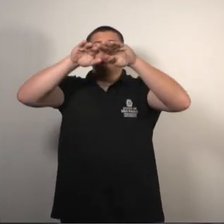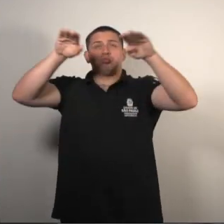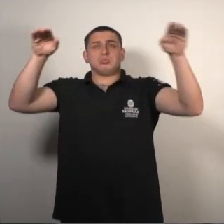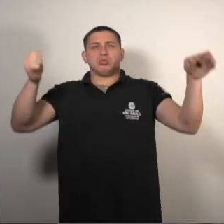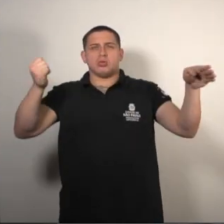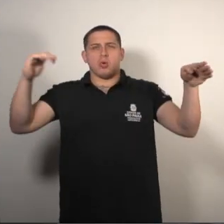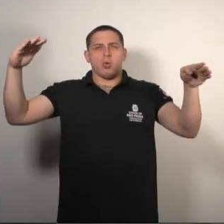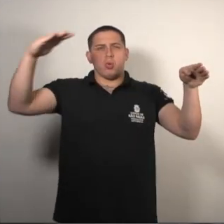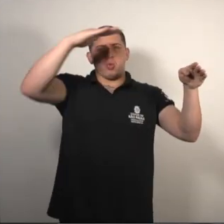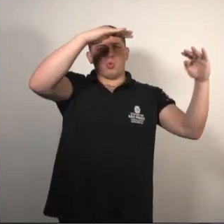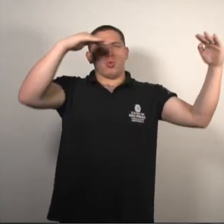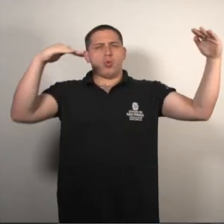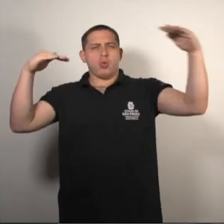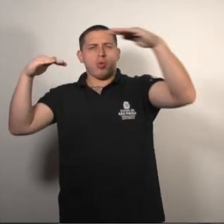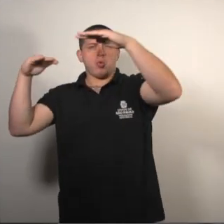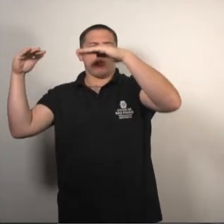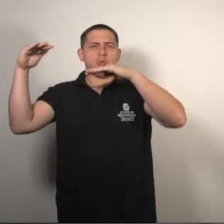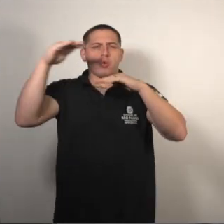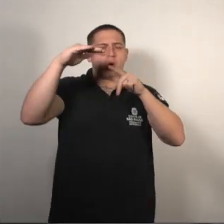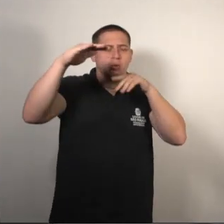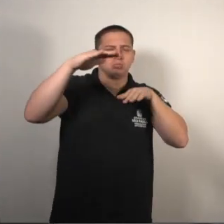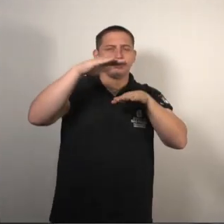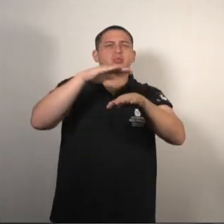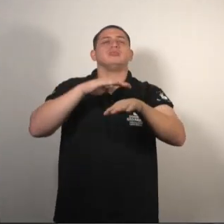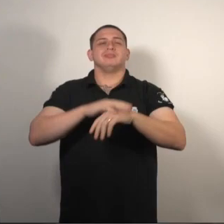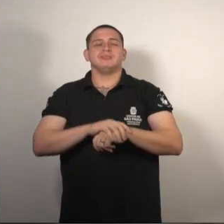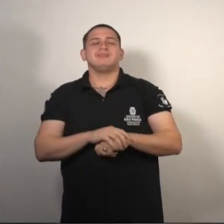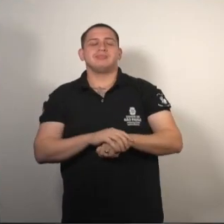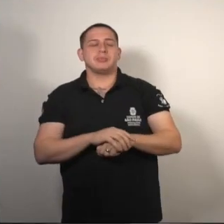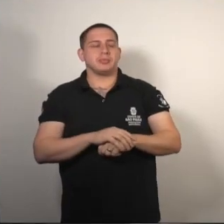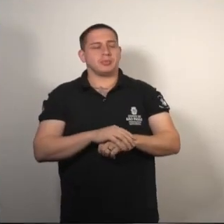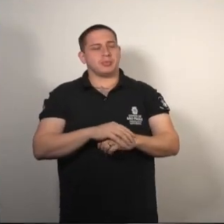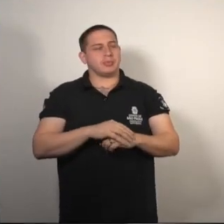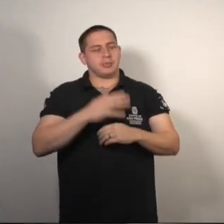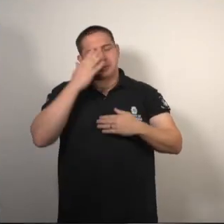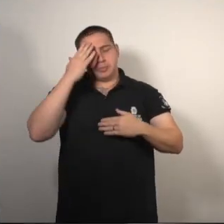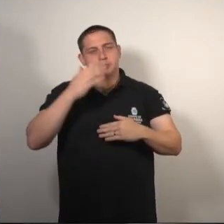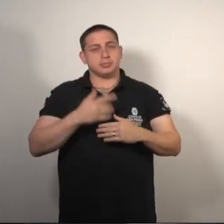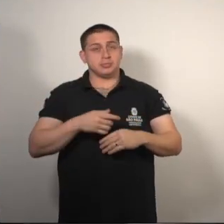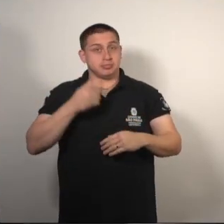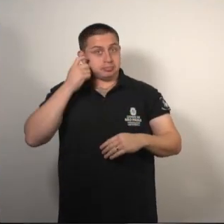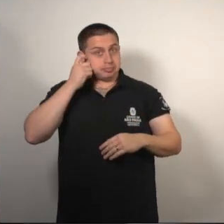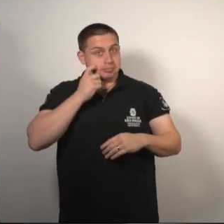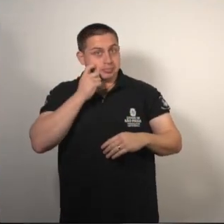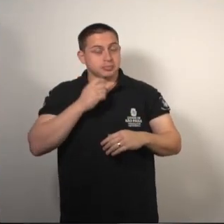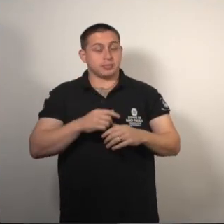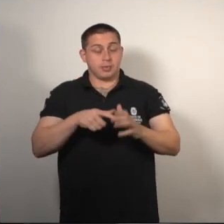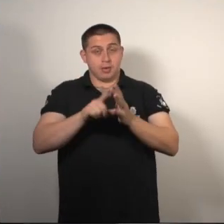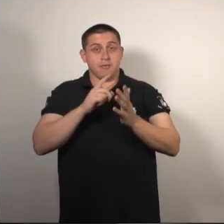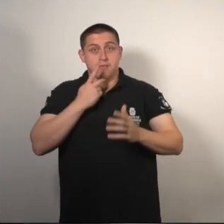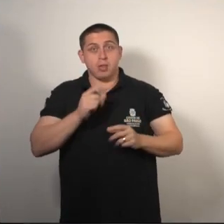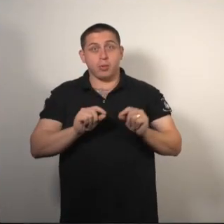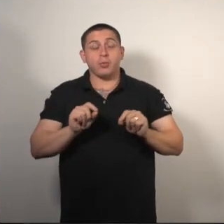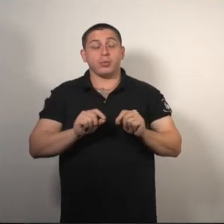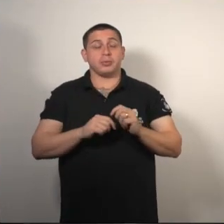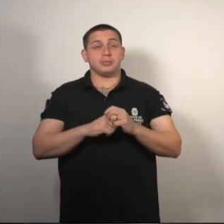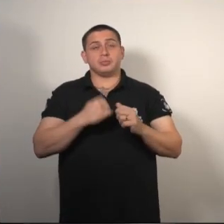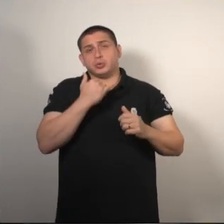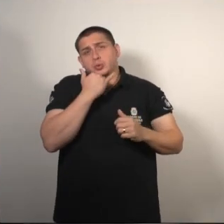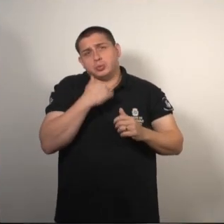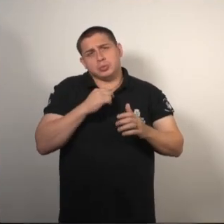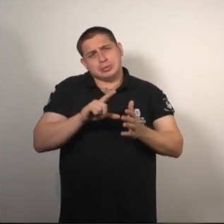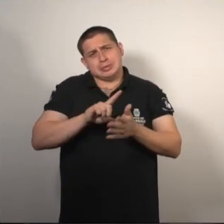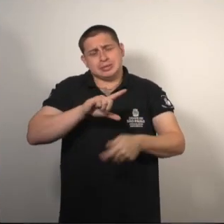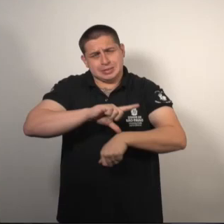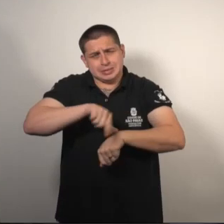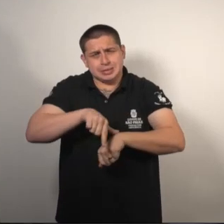abrir justamente essa coletiva, o prefeito de São Paulo, Ricardo Nunes. Obrigado. Gente, reiterando aqui o que a Fernanda falou, o pedido de desculpas pelo